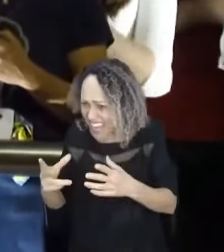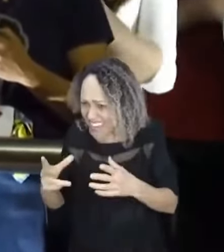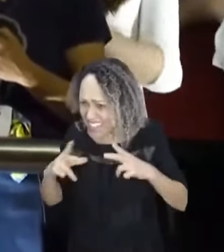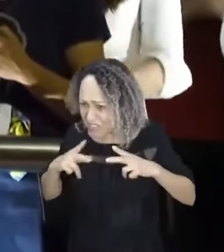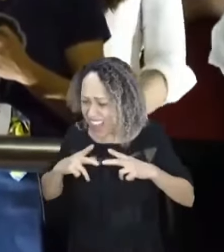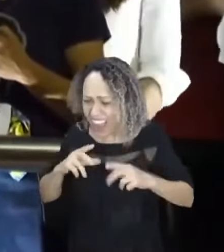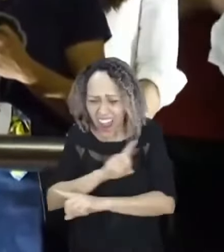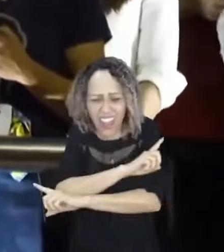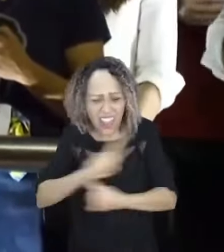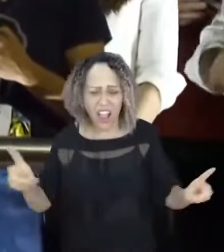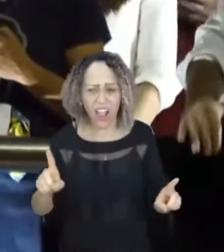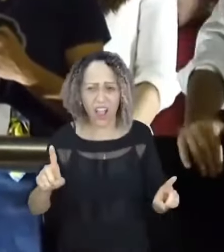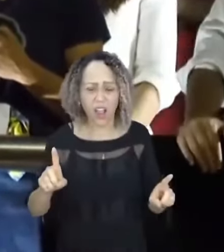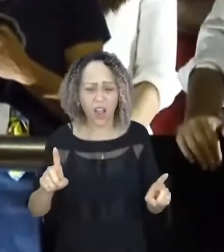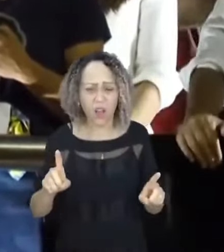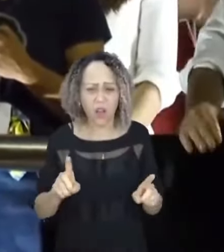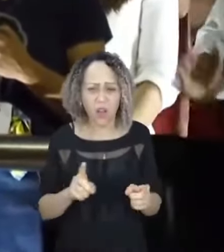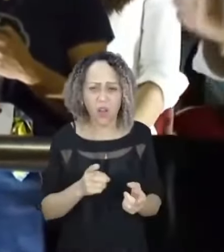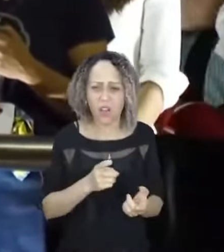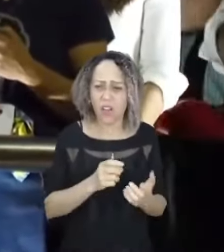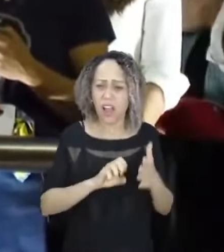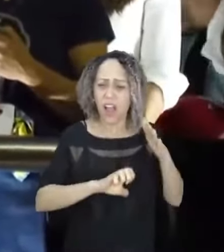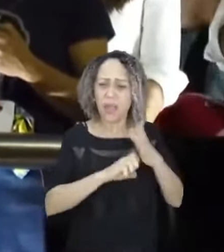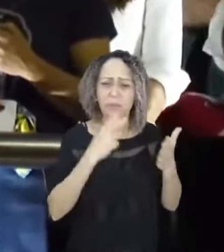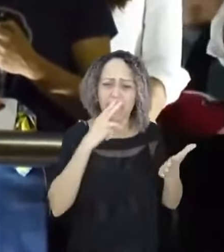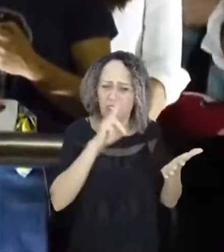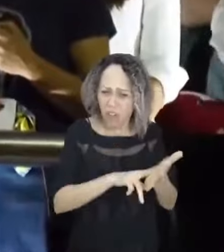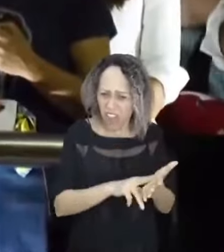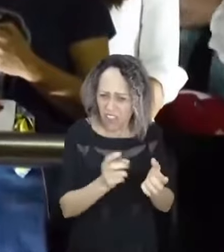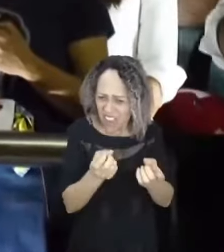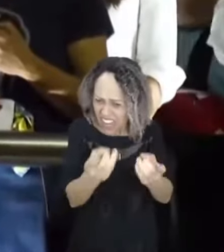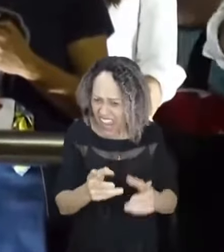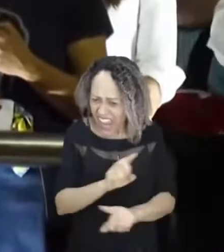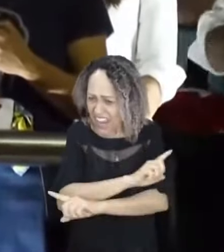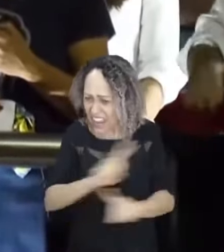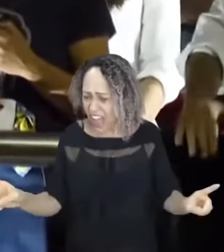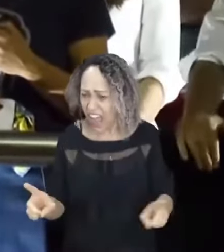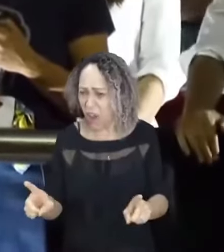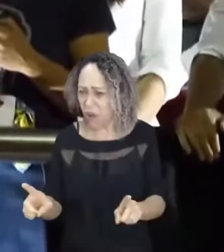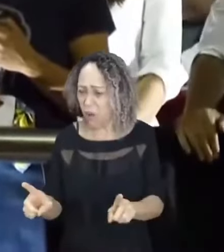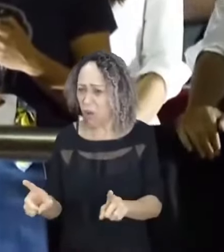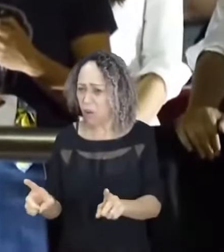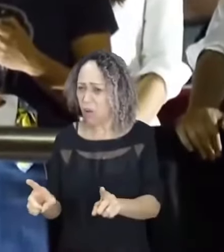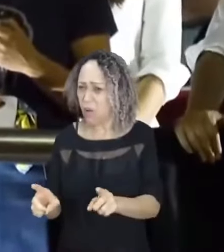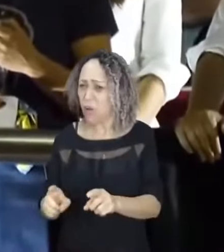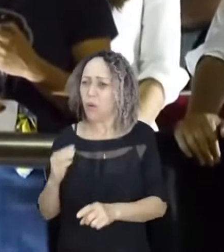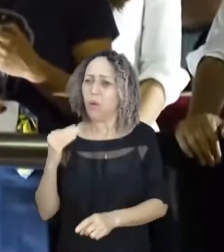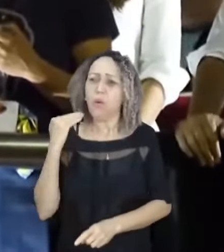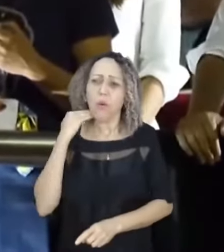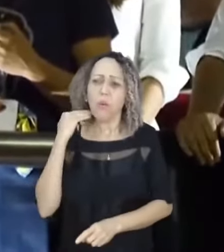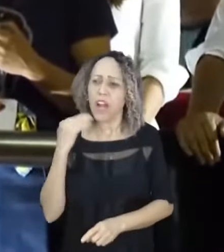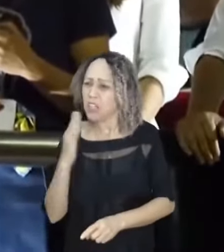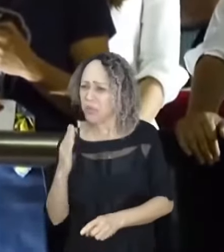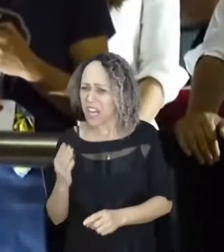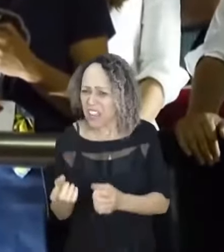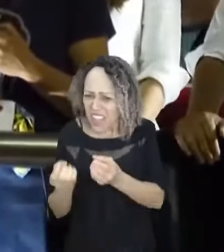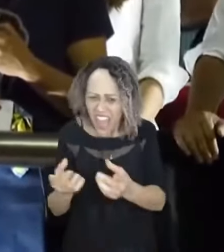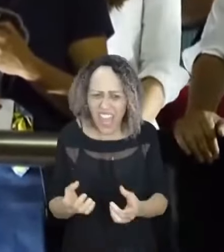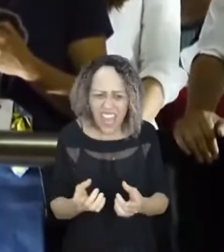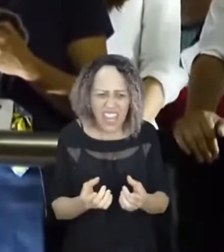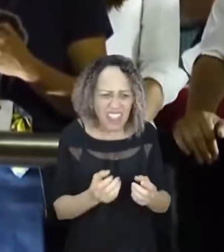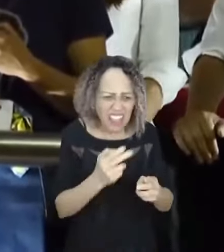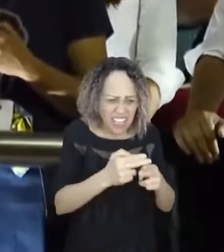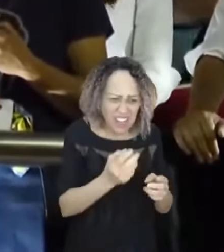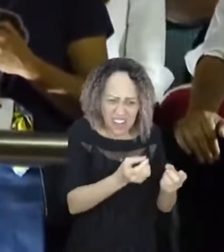Não vamos privatizar os Correios. Não vamos privatizar o Banco do Brasil, nem a